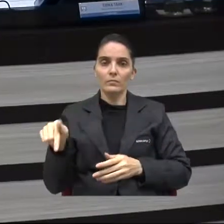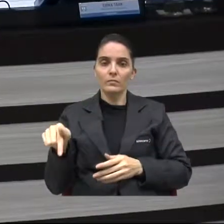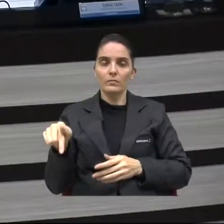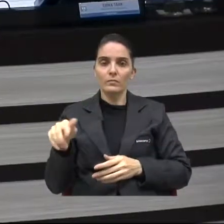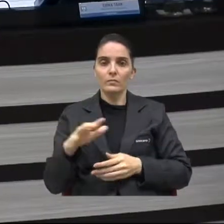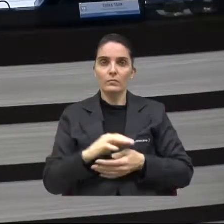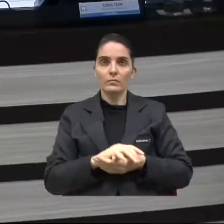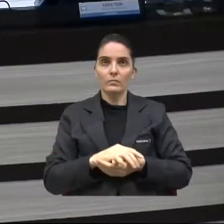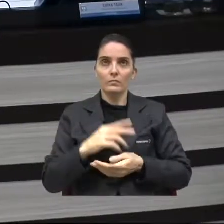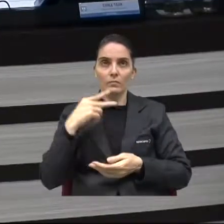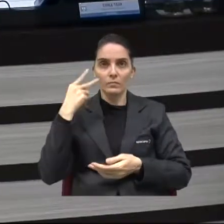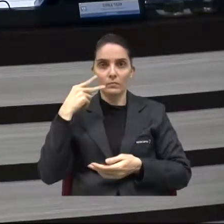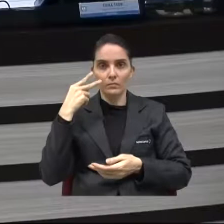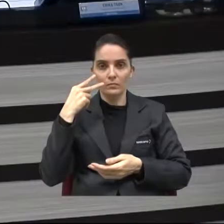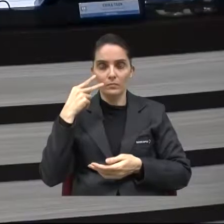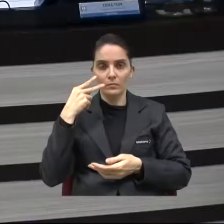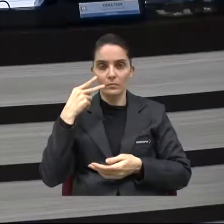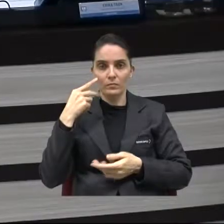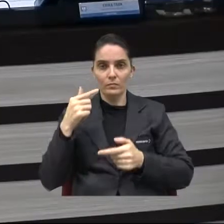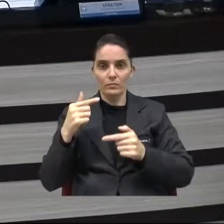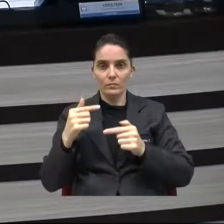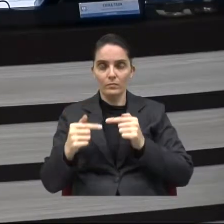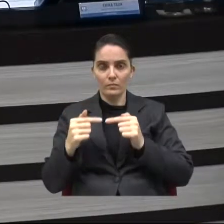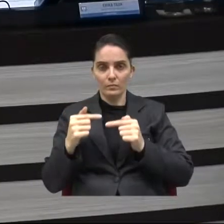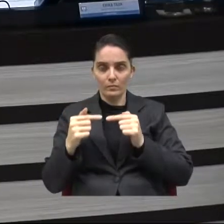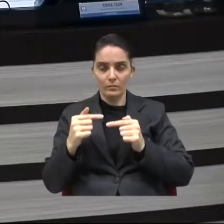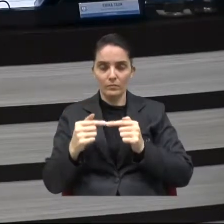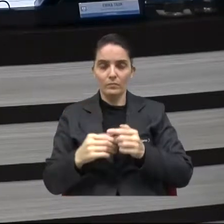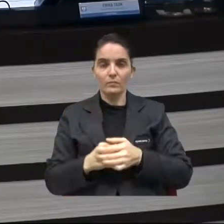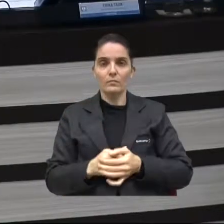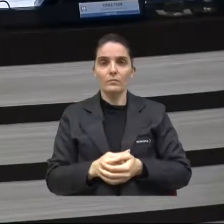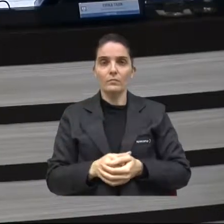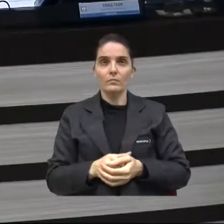316/2017. Algum vereador deseja discutir?